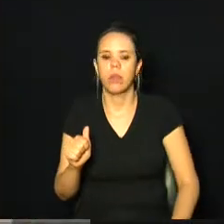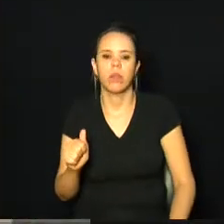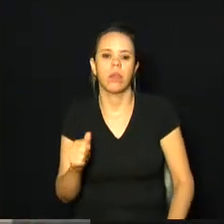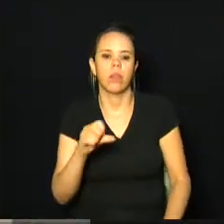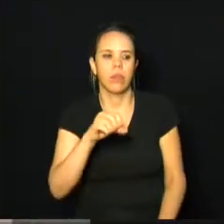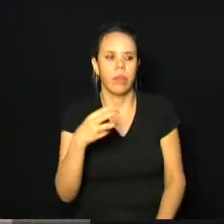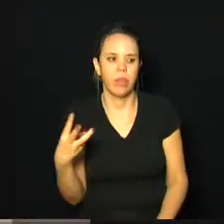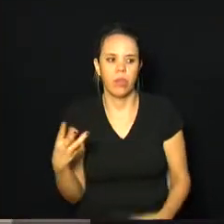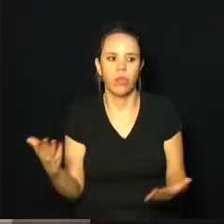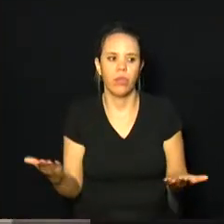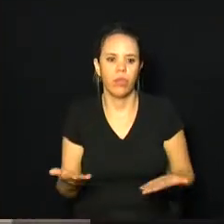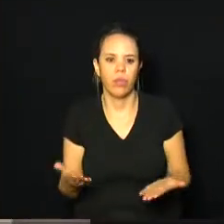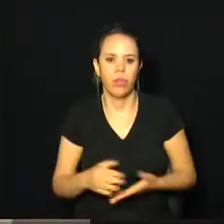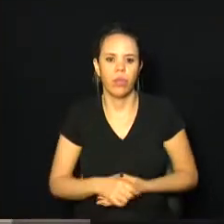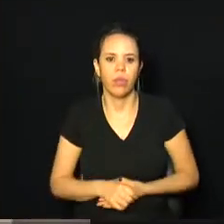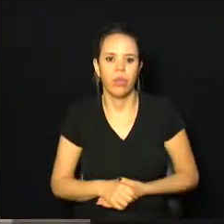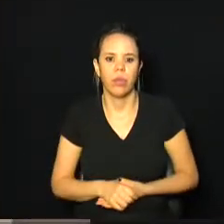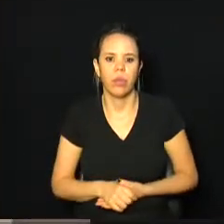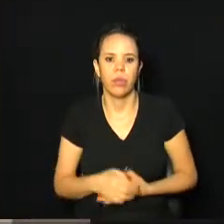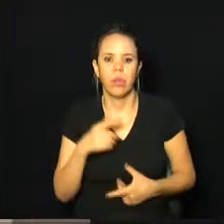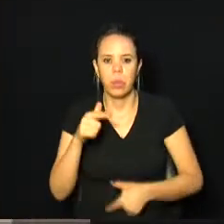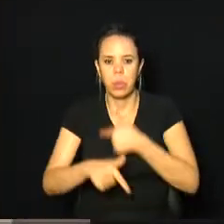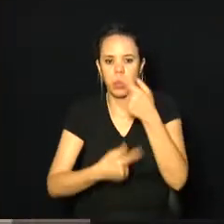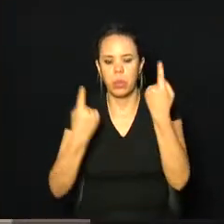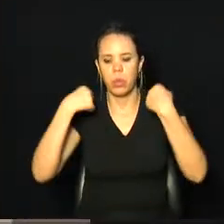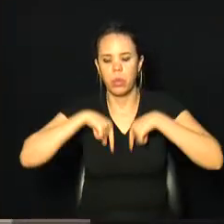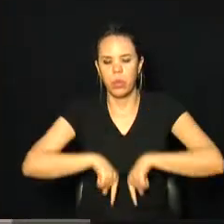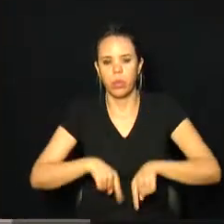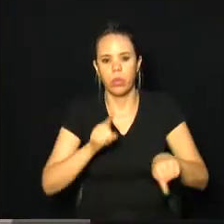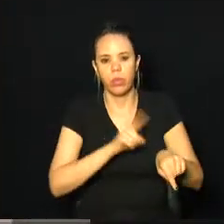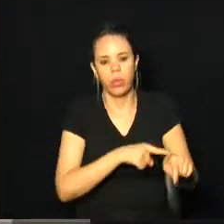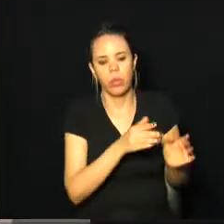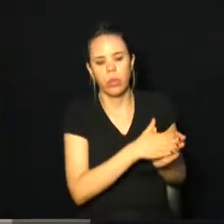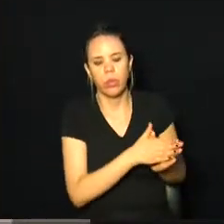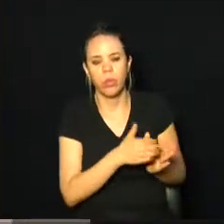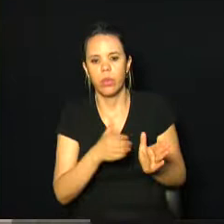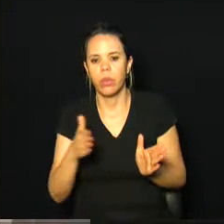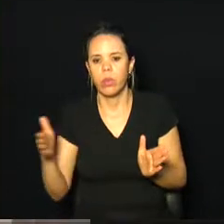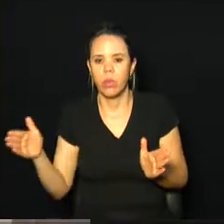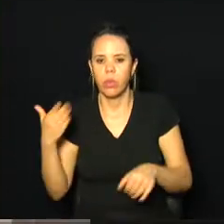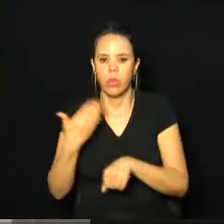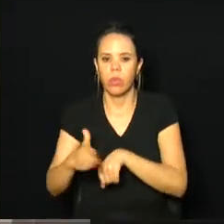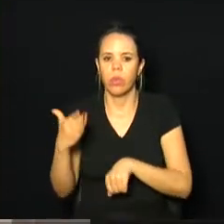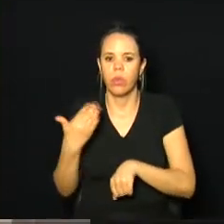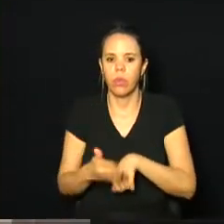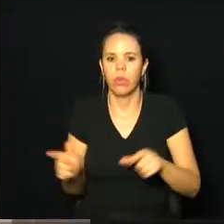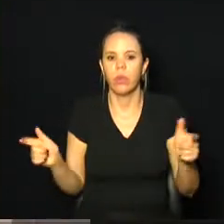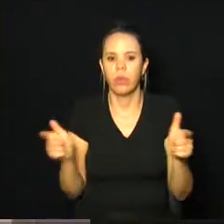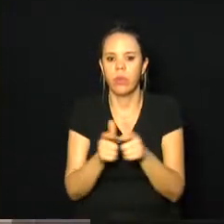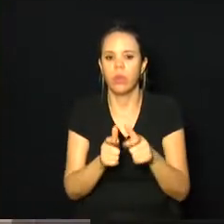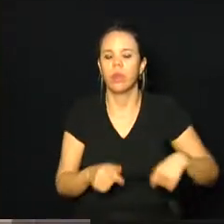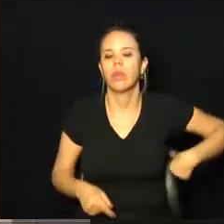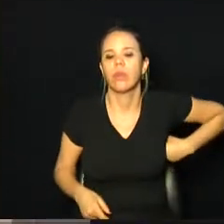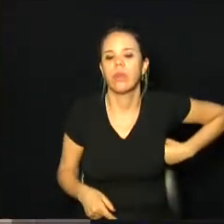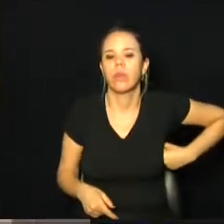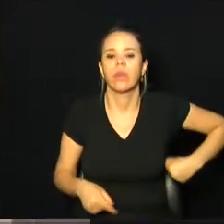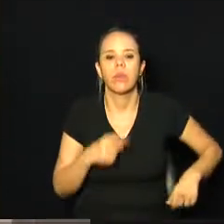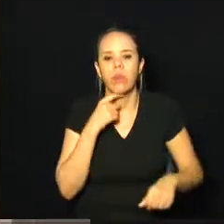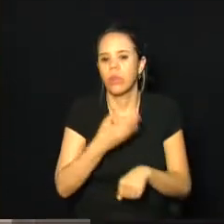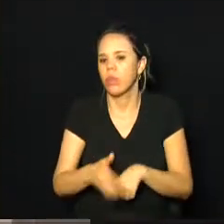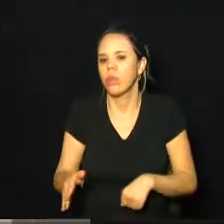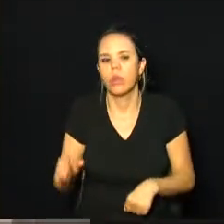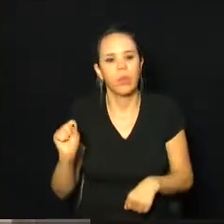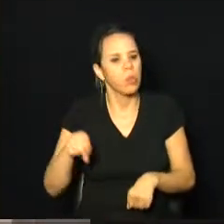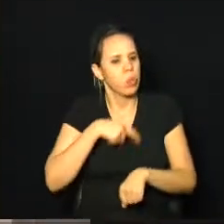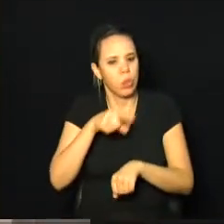Mas hoje é muito trabalho físico, só que o tempo de treinamento diminuiu, né? Ninguém treina mais 8 horas por